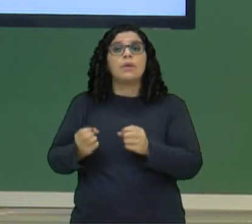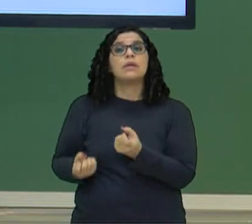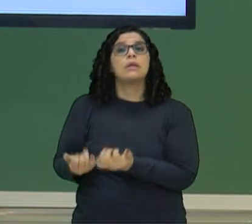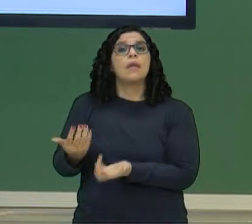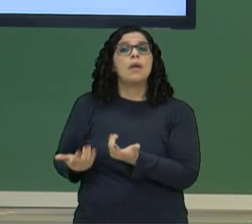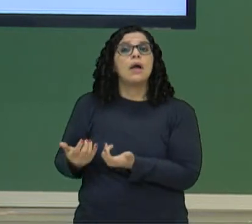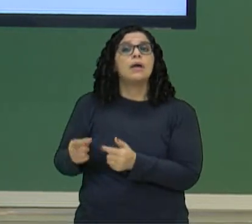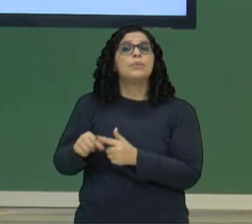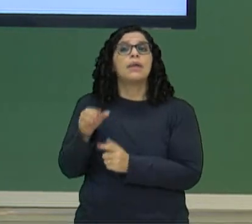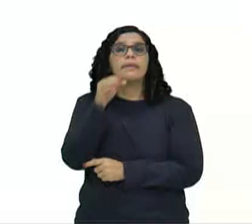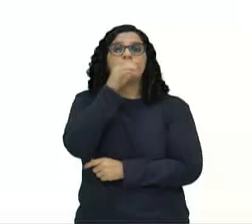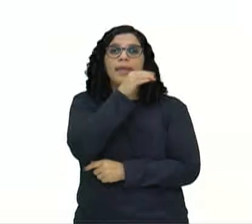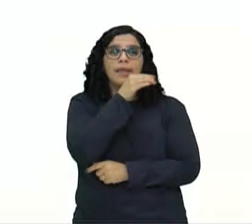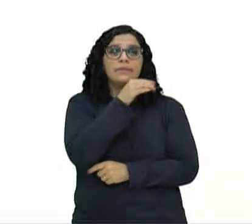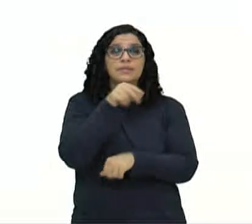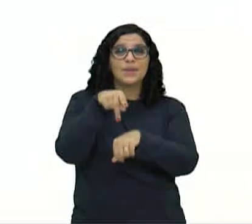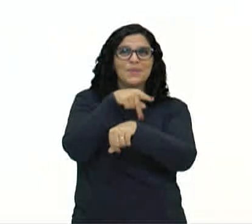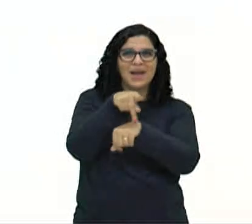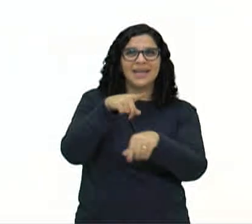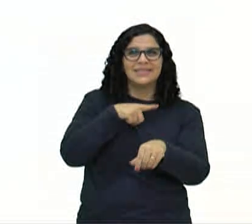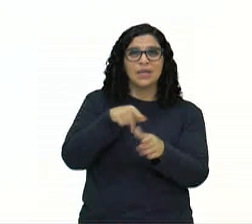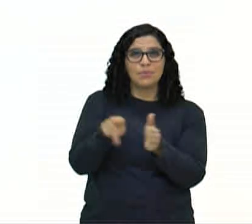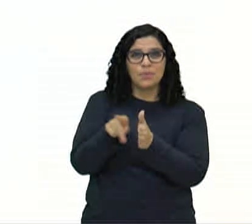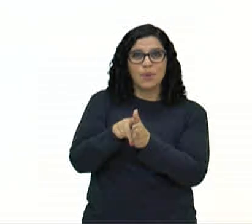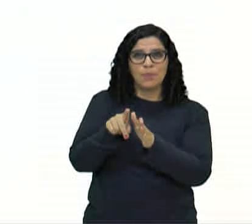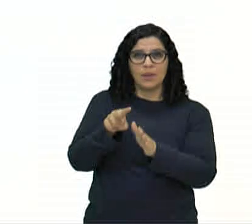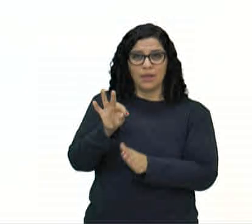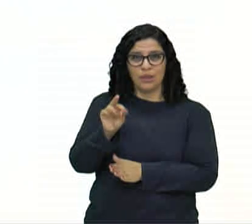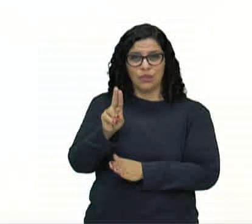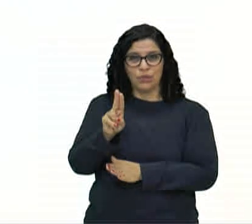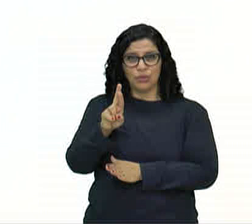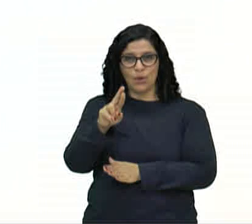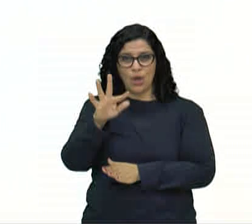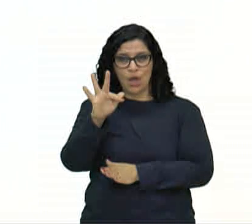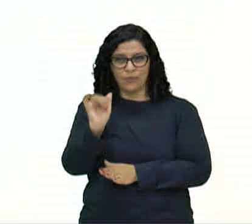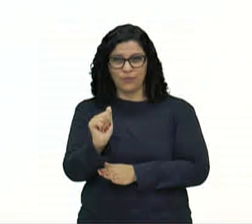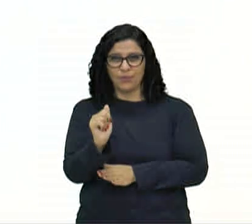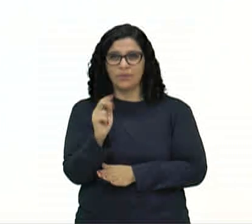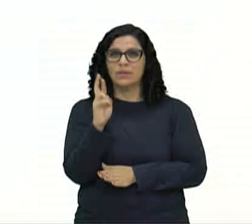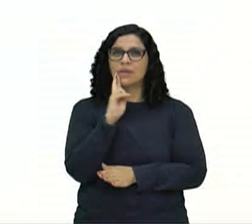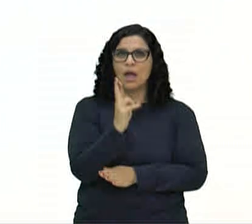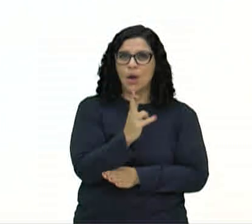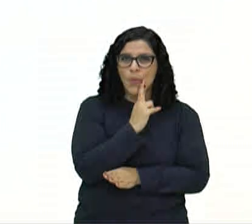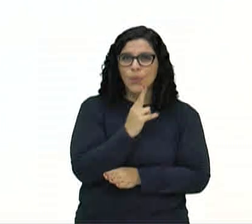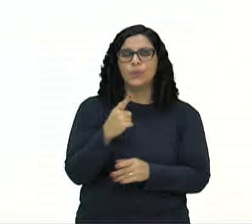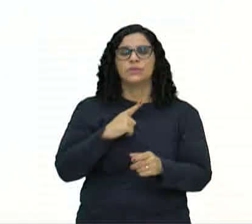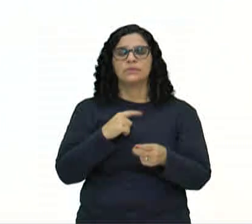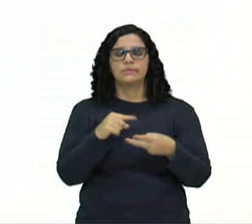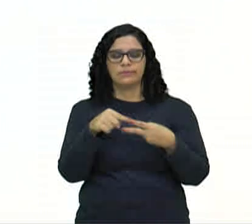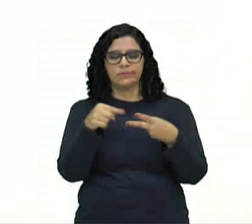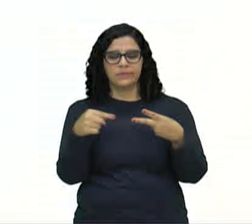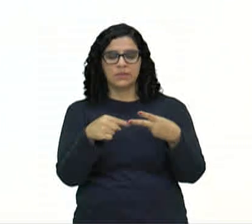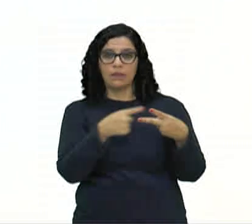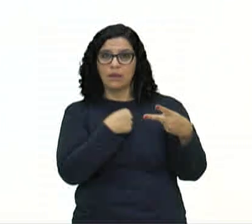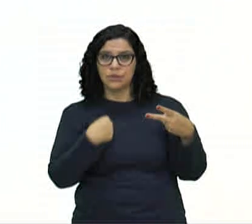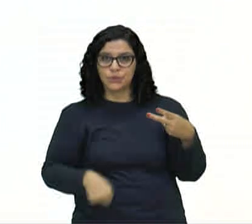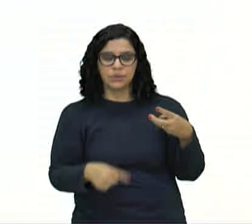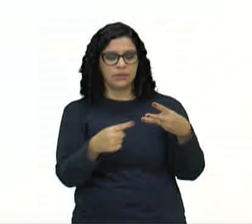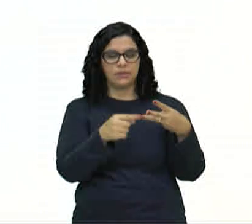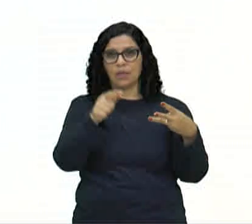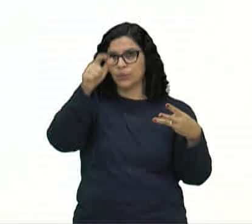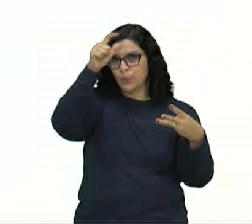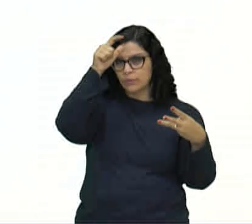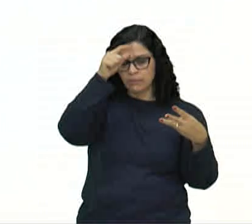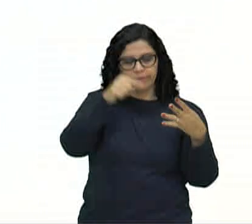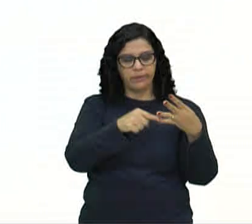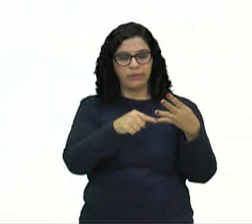realmente. As pessoas nesses países onde tem essas produções de turfeira, na Rússia acontece isso, na China, alguns lugares da Turquia, no